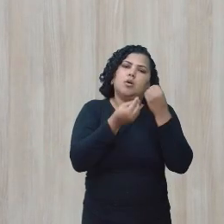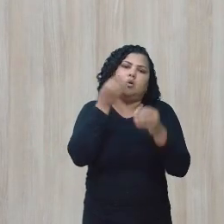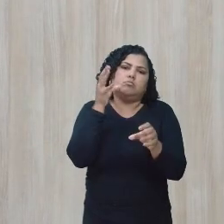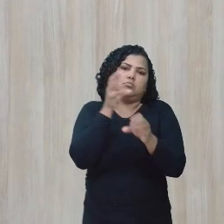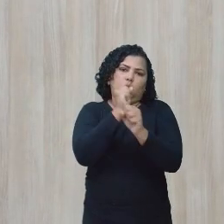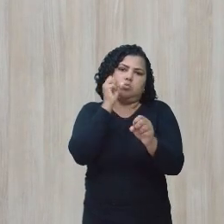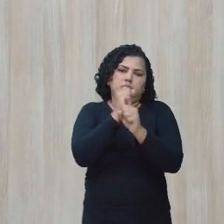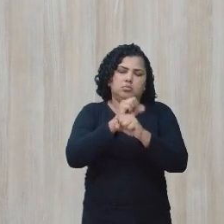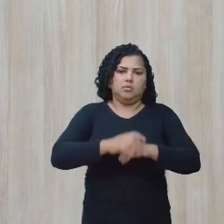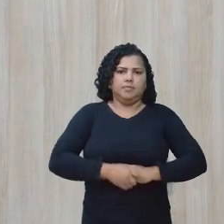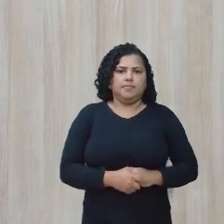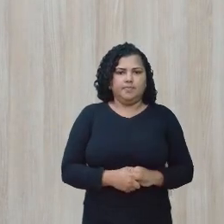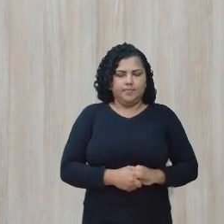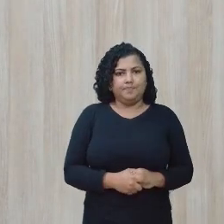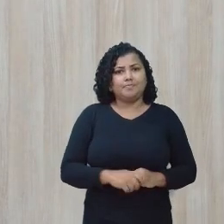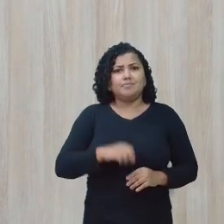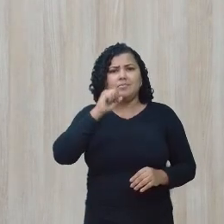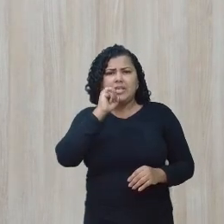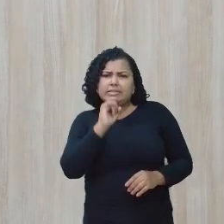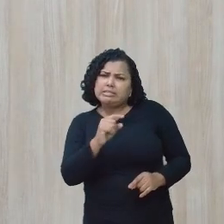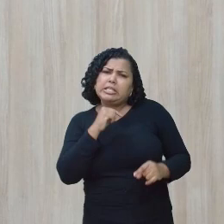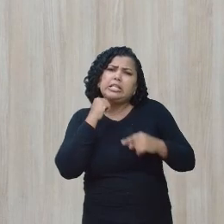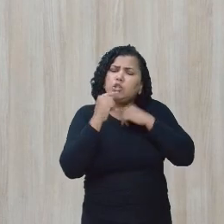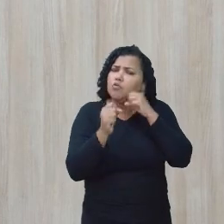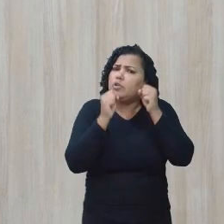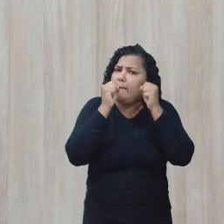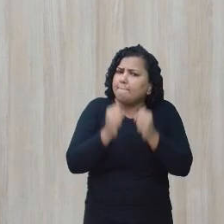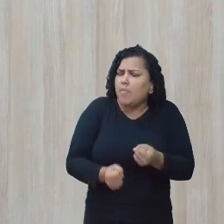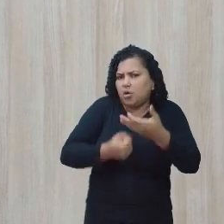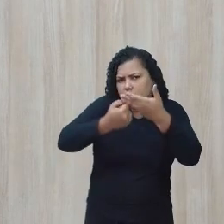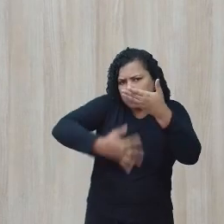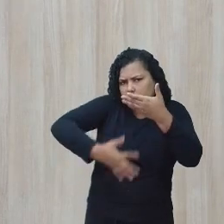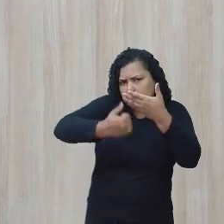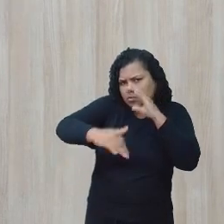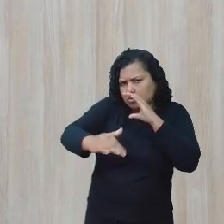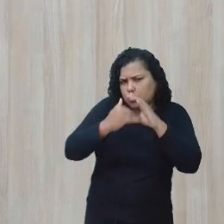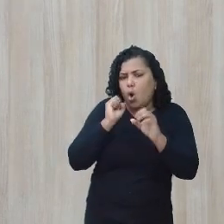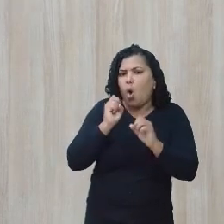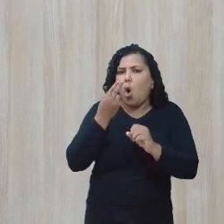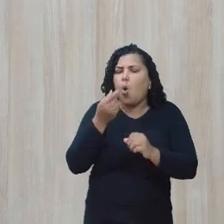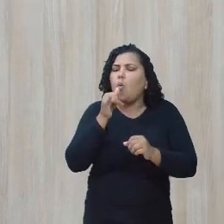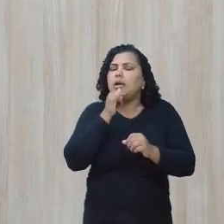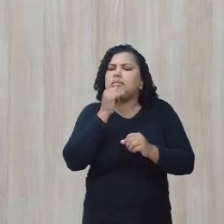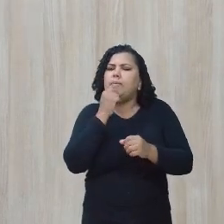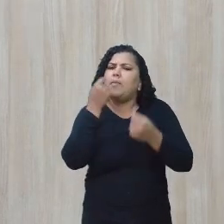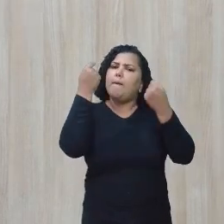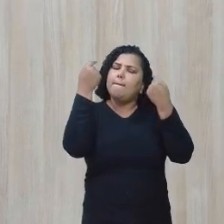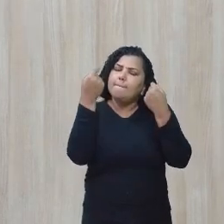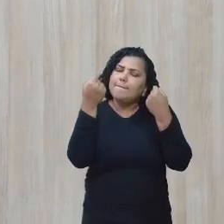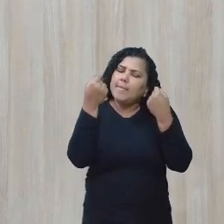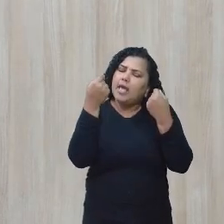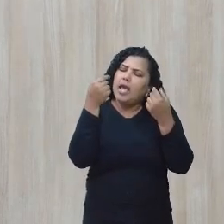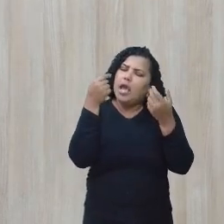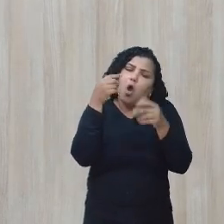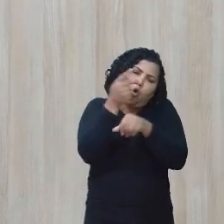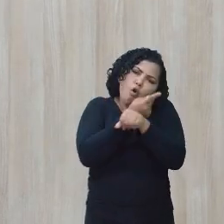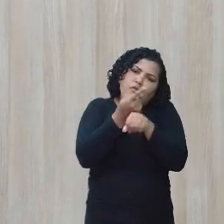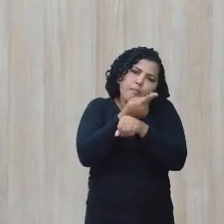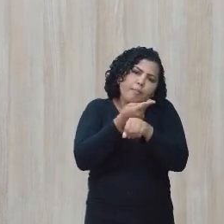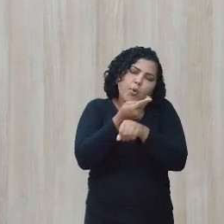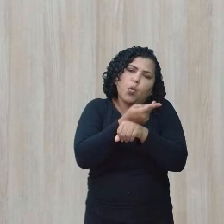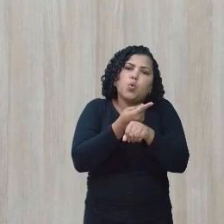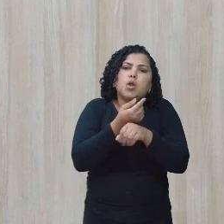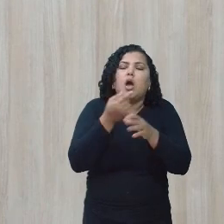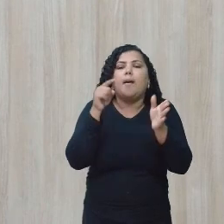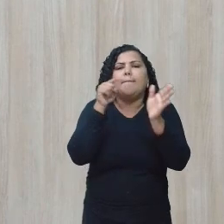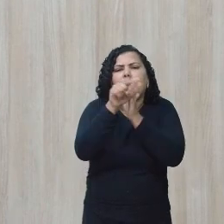né? Você tendo dúvidas, claro que você pode mandar para a gente, ou pode tirar com o seu professor. Estamos aqui provocando, explanando o assunto de